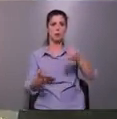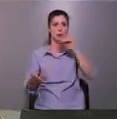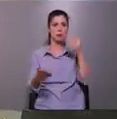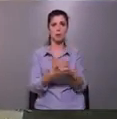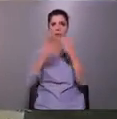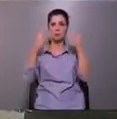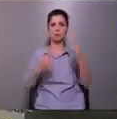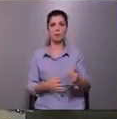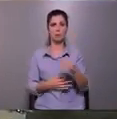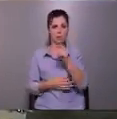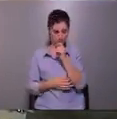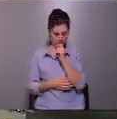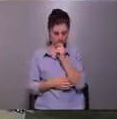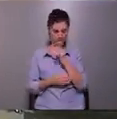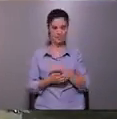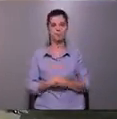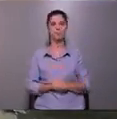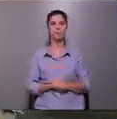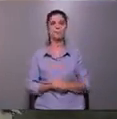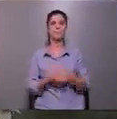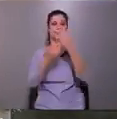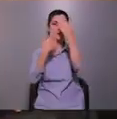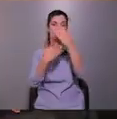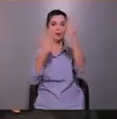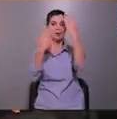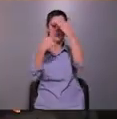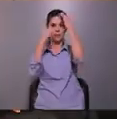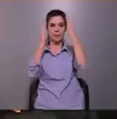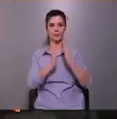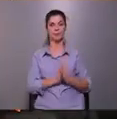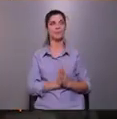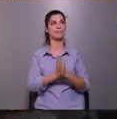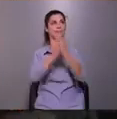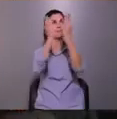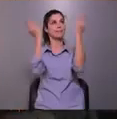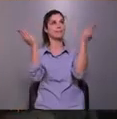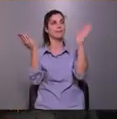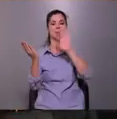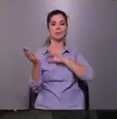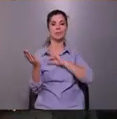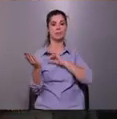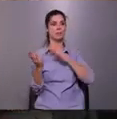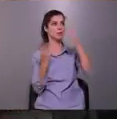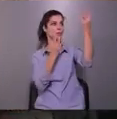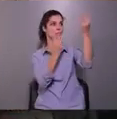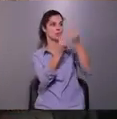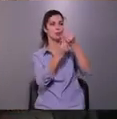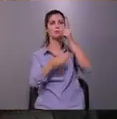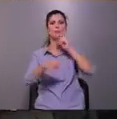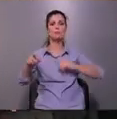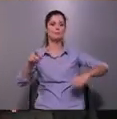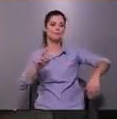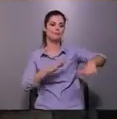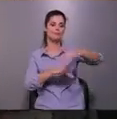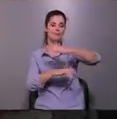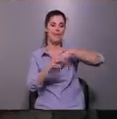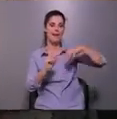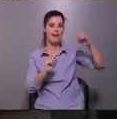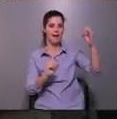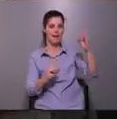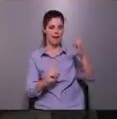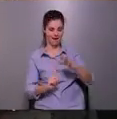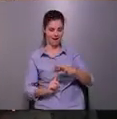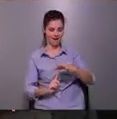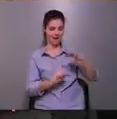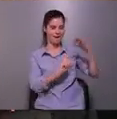morte. Amém. Gegrüßet seist du, Maria, voll der Gnade, der Herr ist mit dir. Du